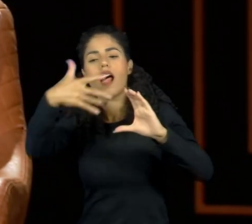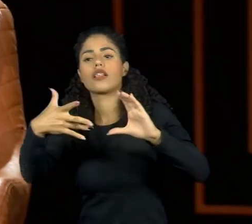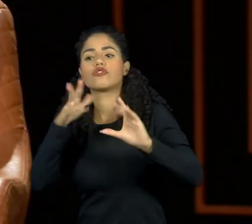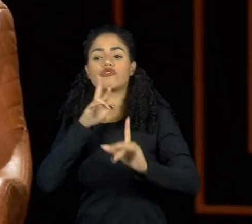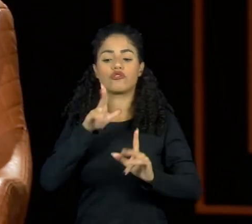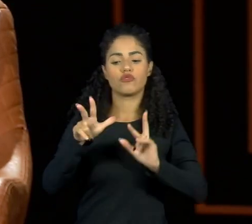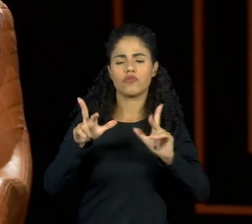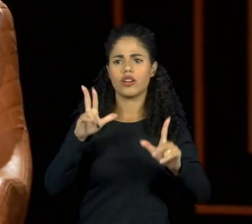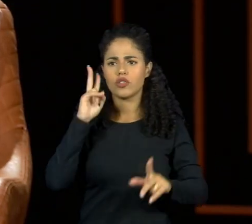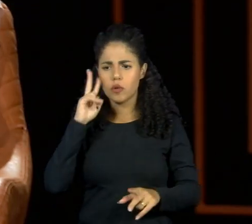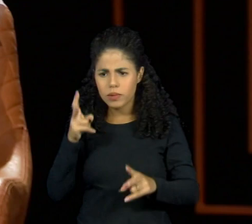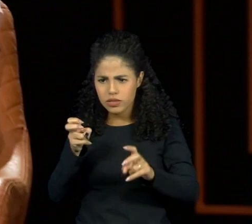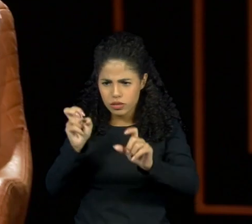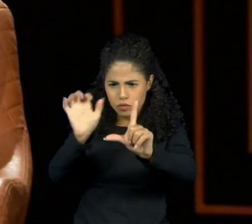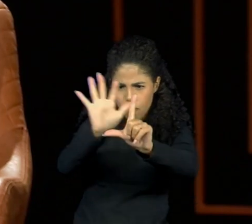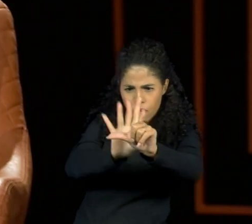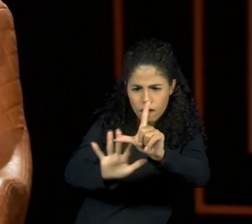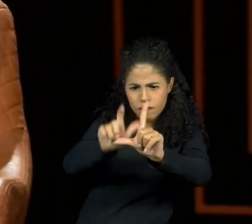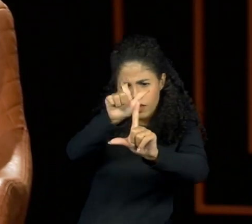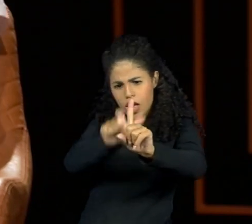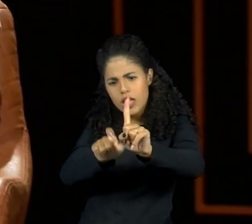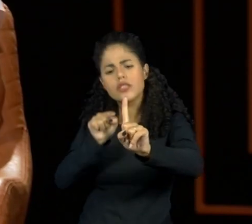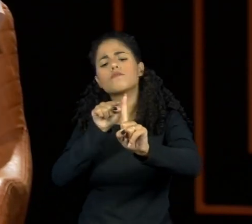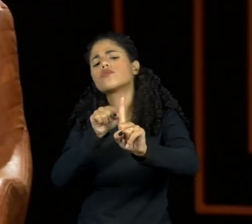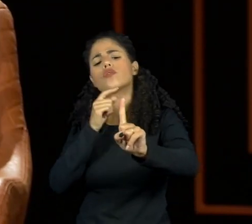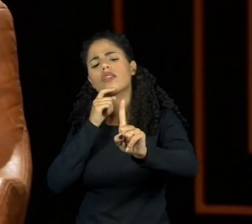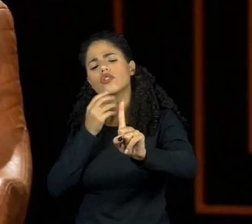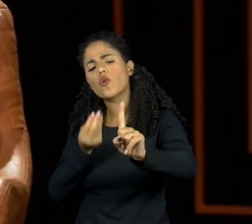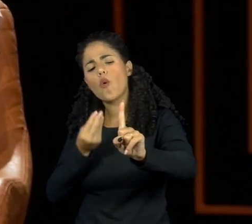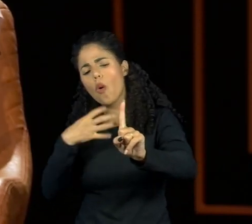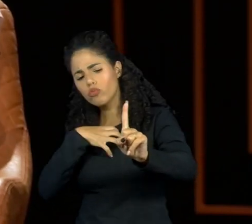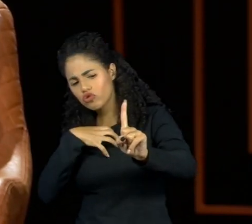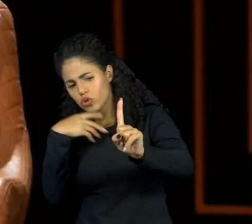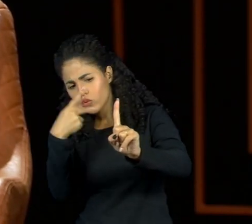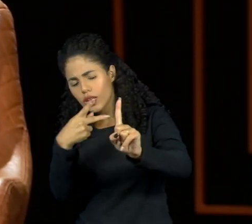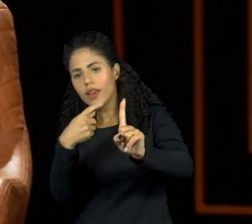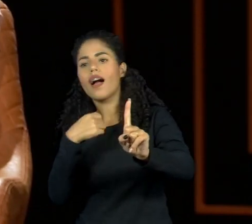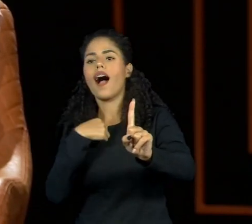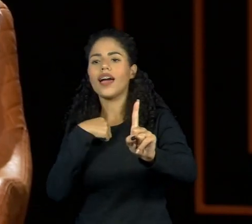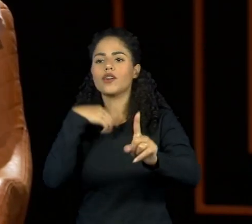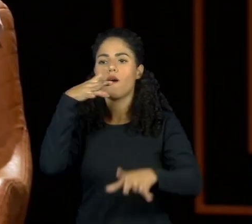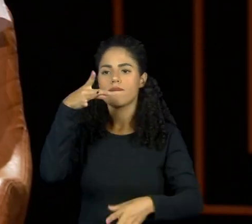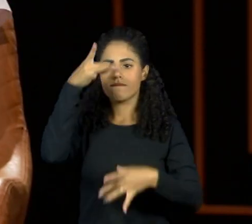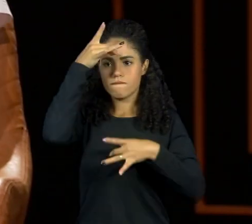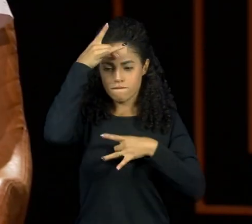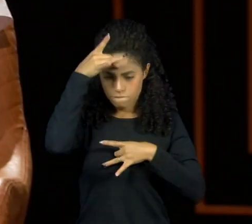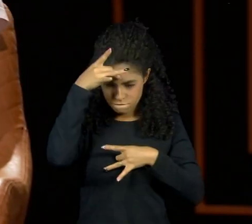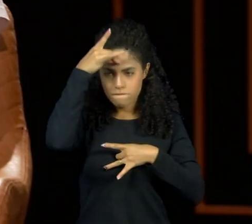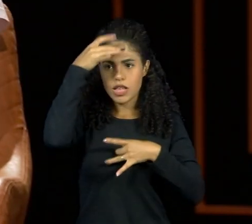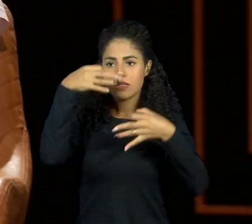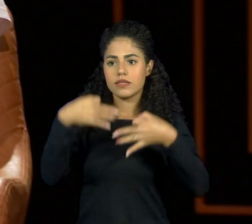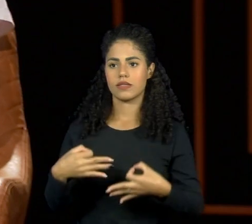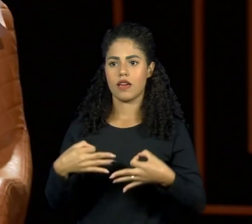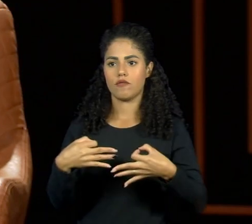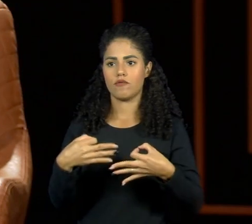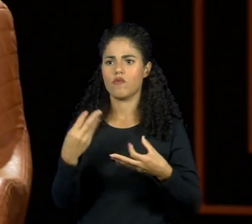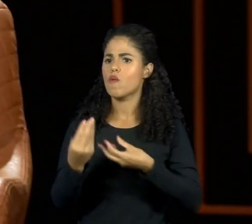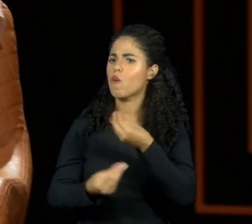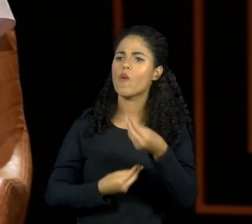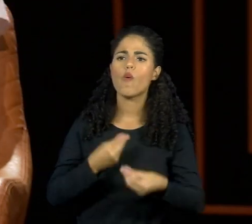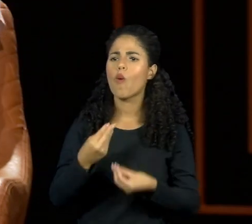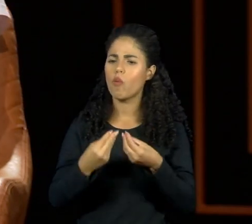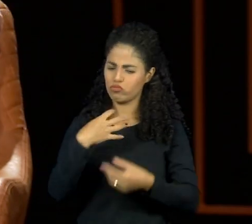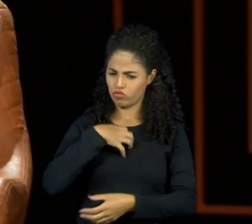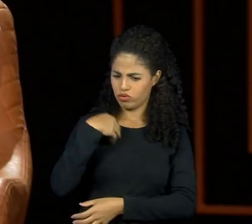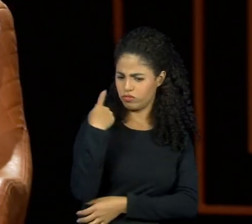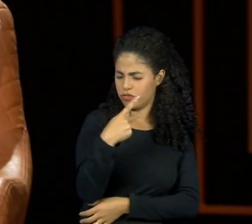dela, porque é através dele que eu vou chegar, né? A corda vocal é um músculo também, né? Então